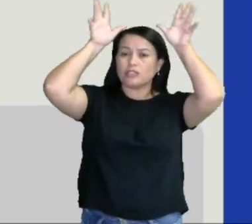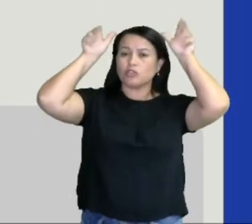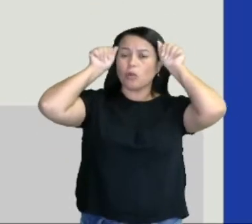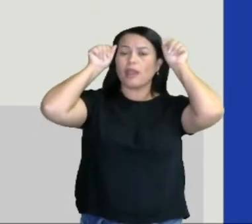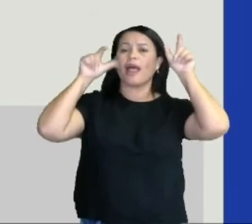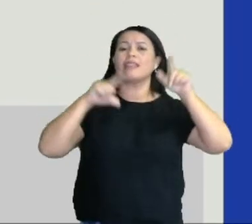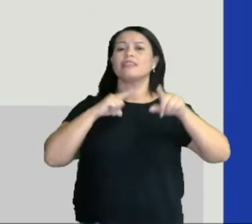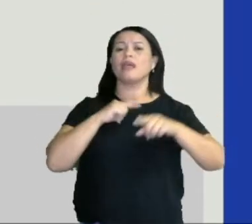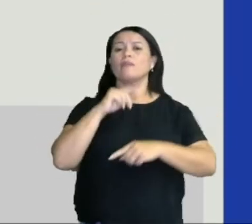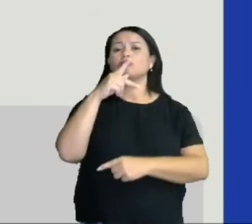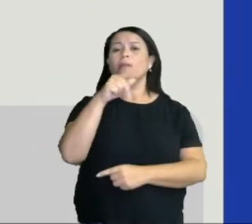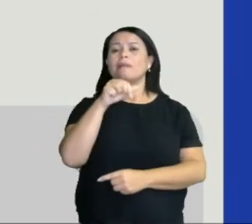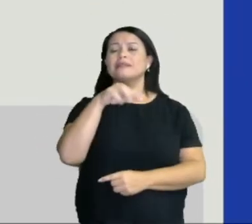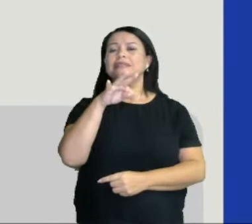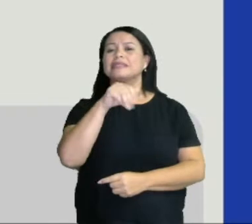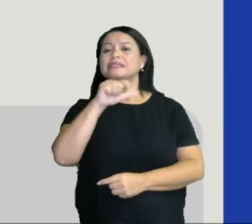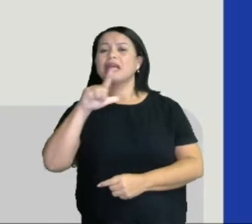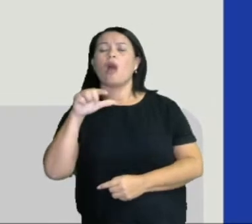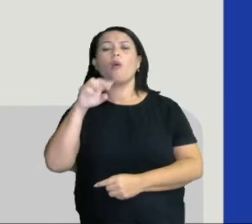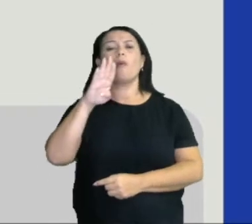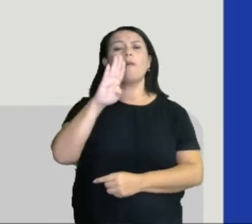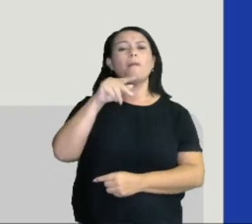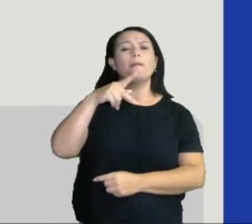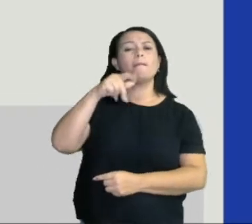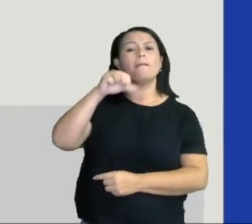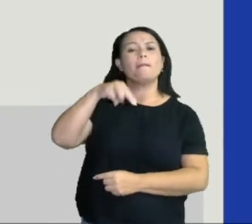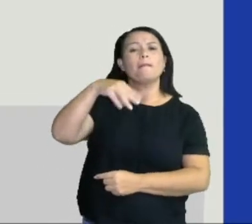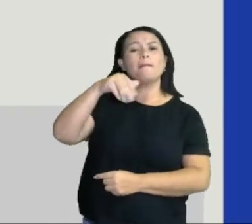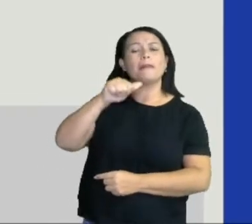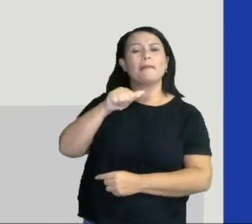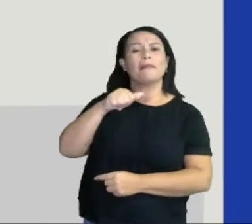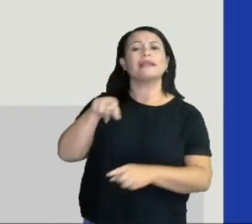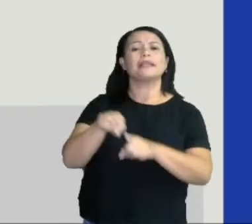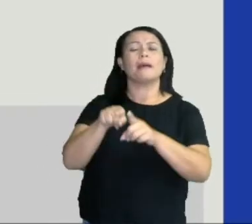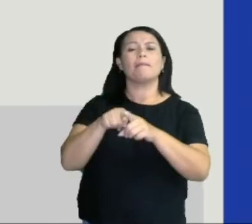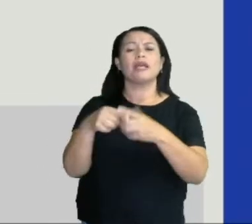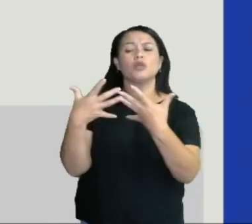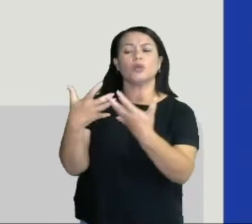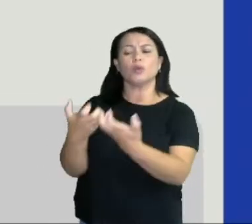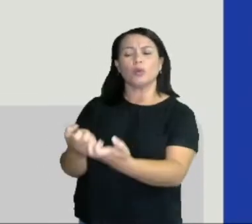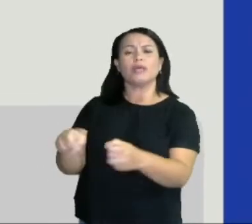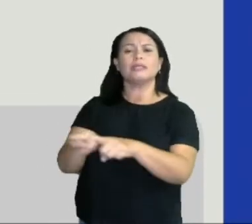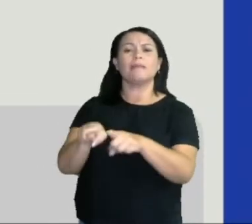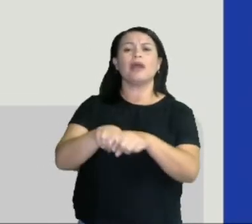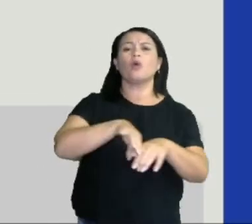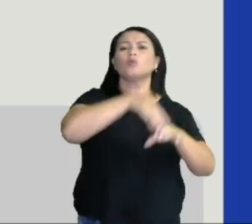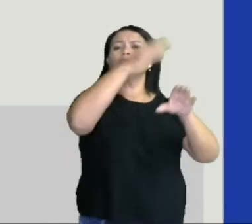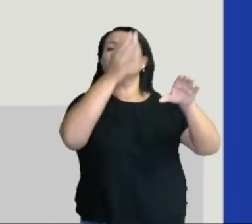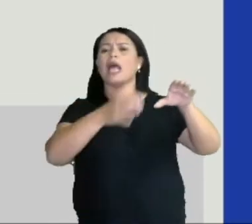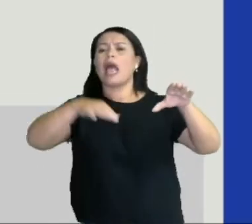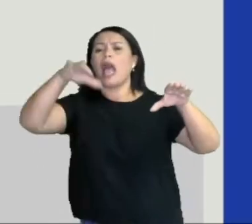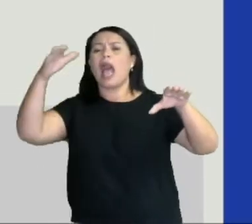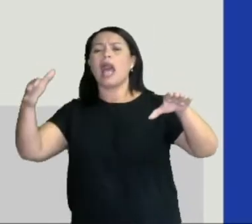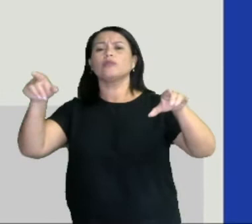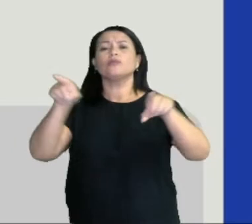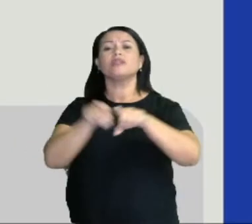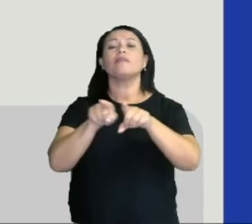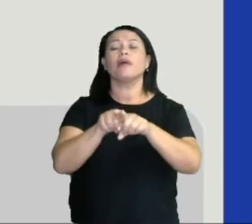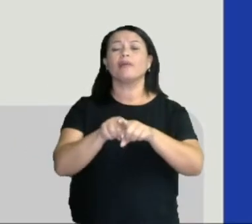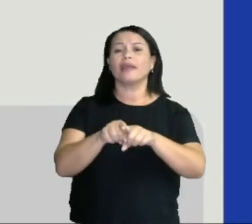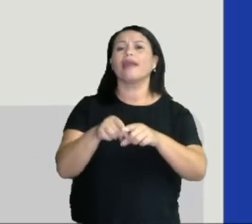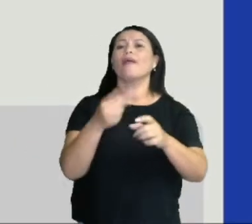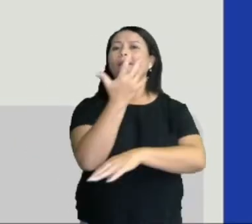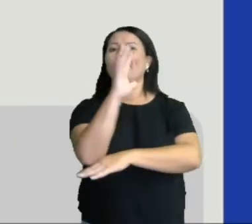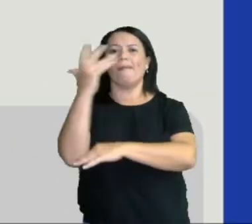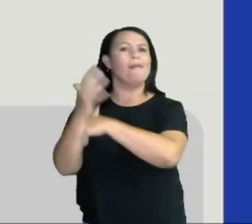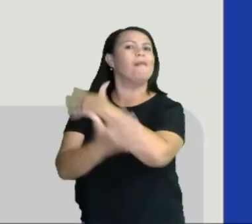Pantanal, o bioma Pampa, o bioma Caatinga, o bioma Cerrado e o bioma Mata Atlântica.